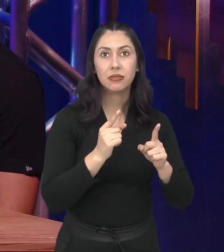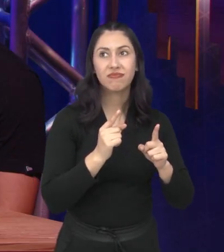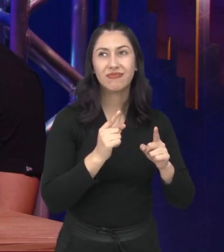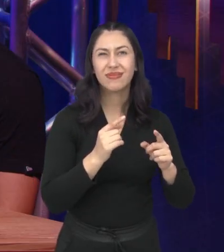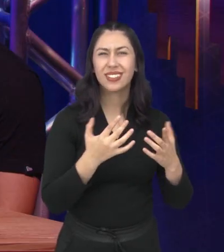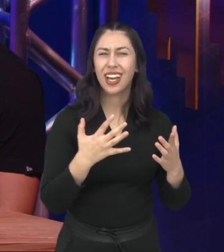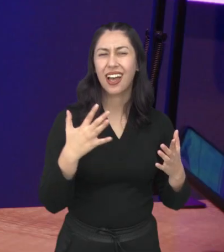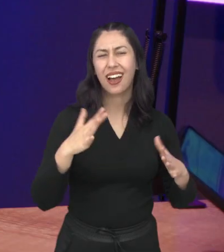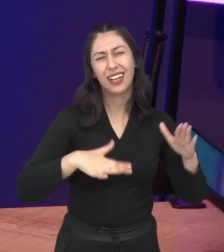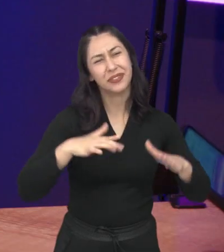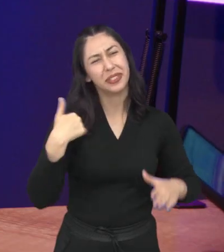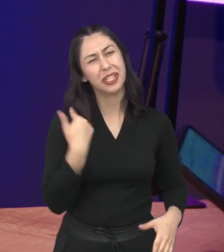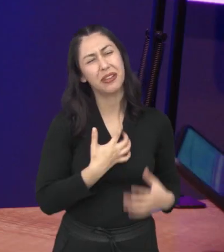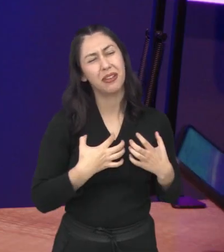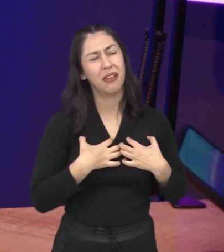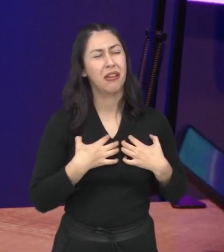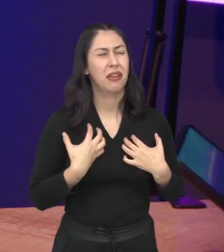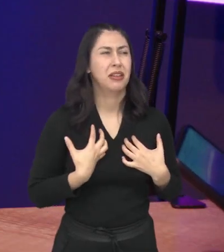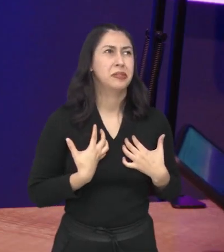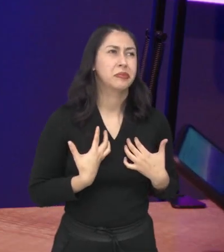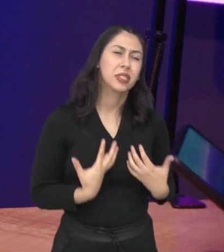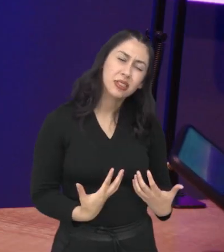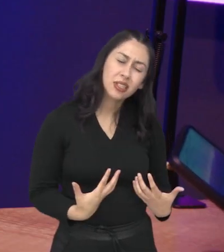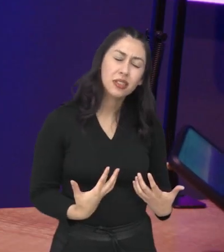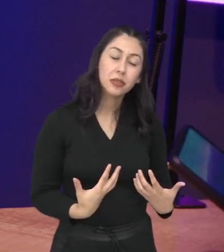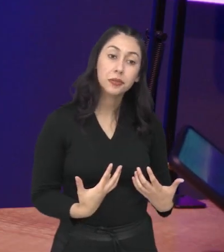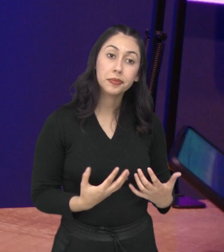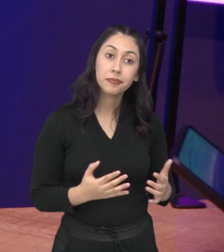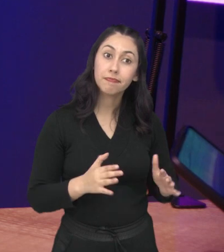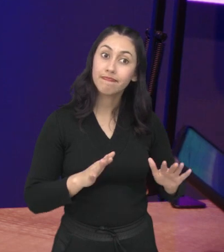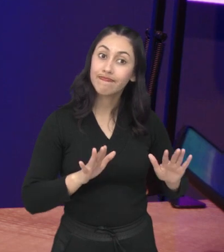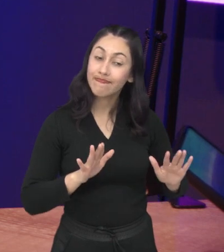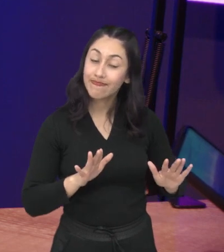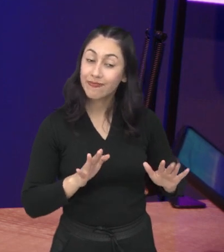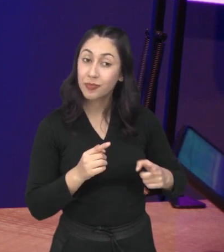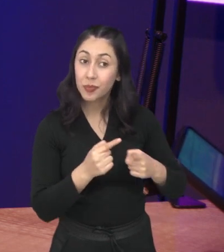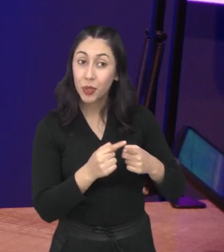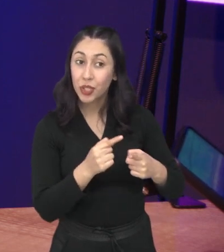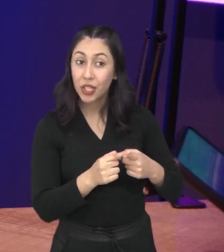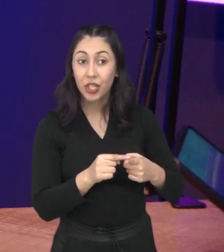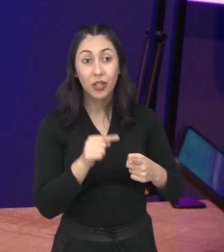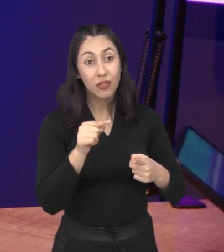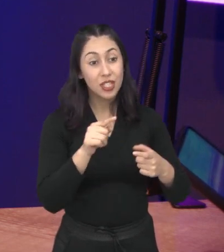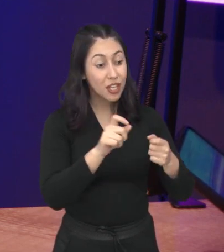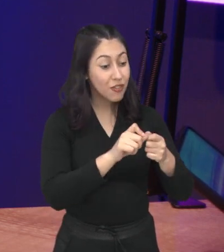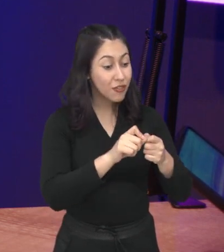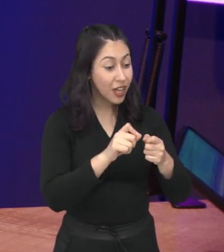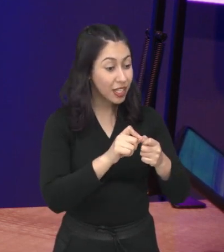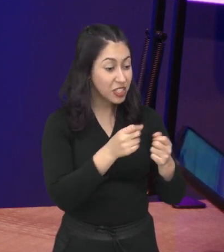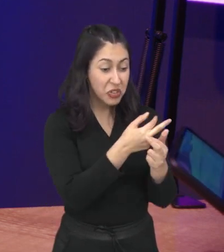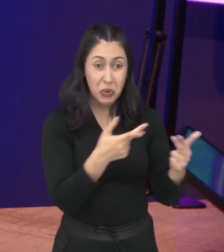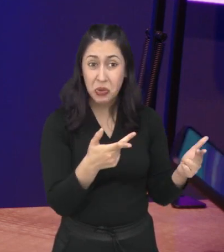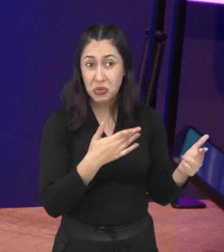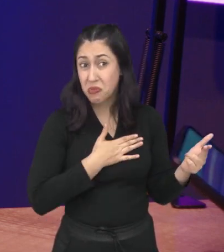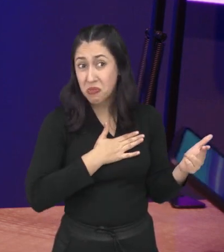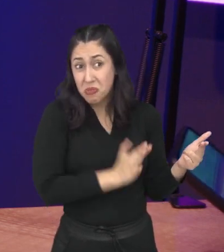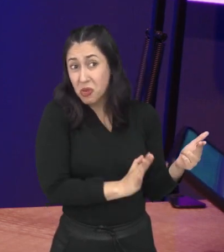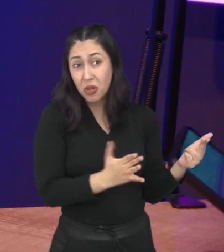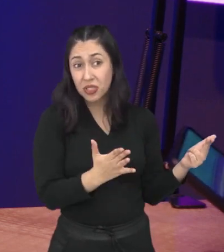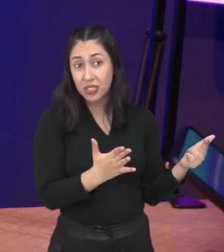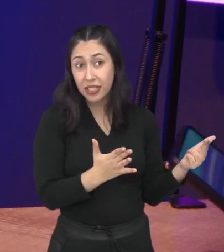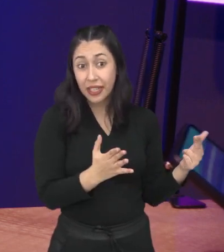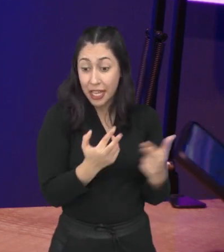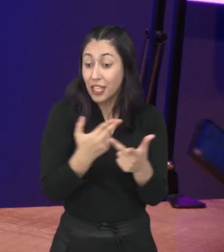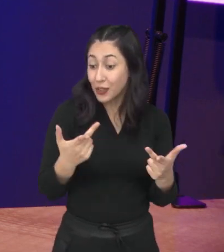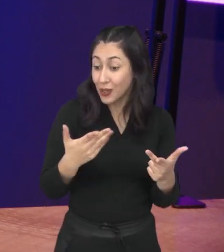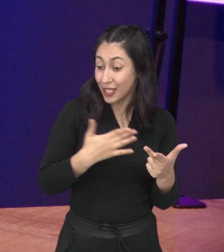muito cansado da vida. Mas é que talvez seja porque você faz muito daquilo que você não gosta. Tipo, você tá esquecendo